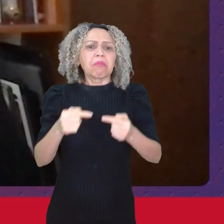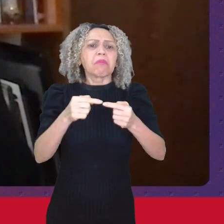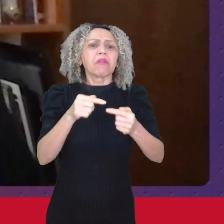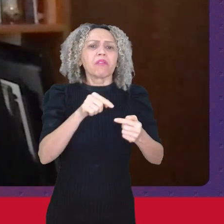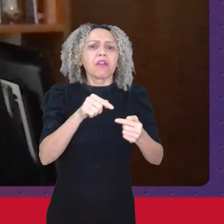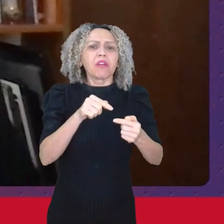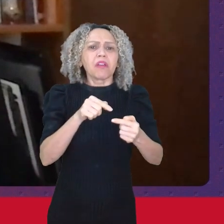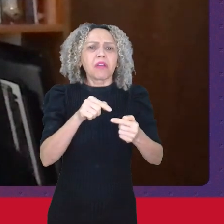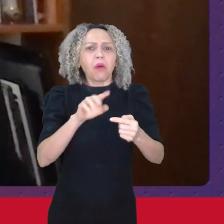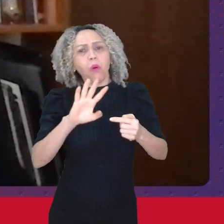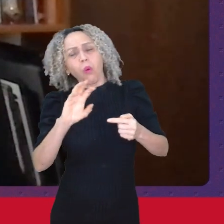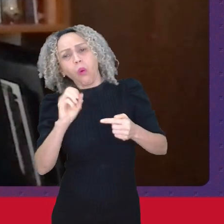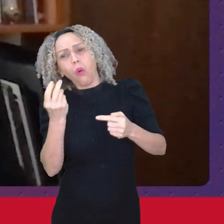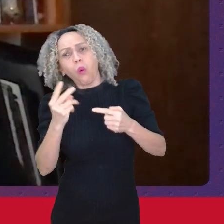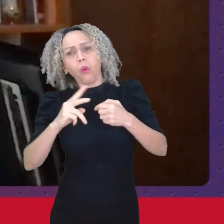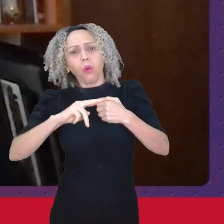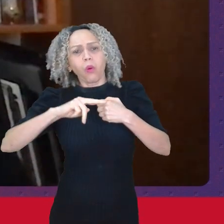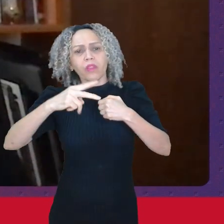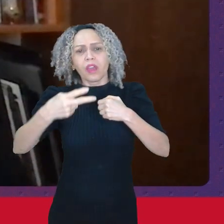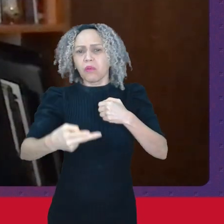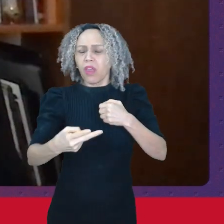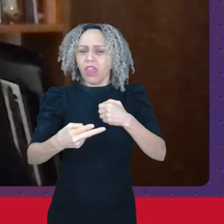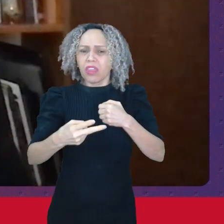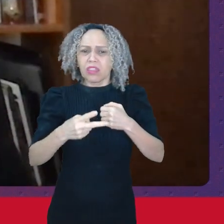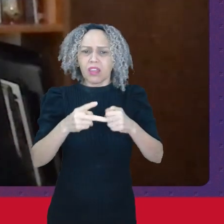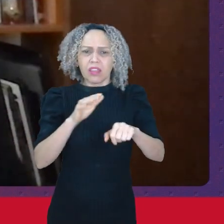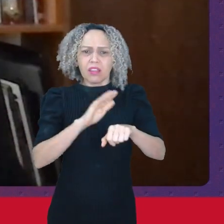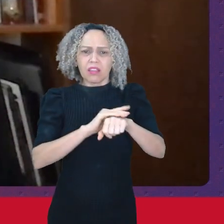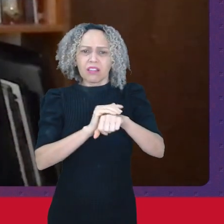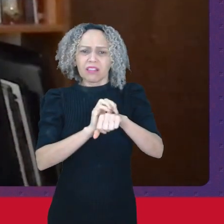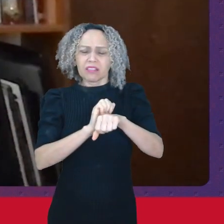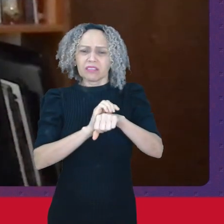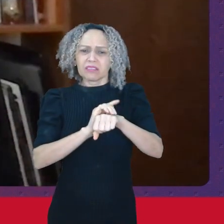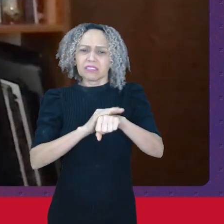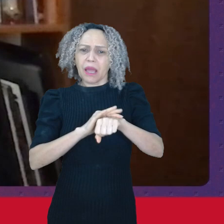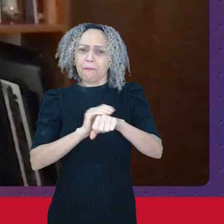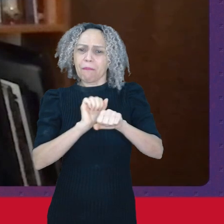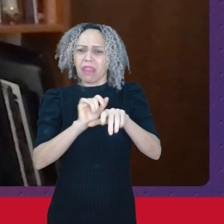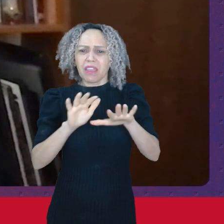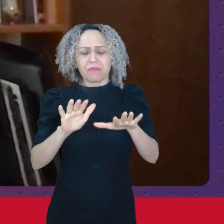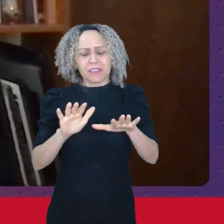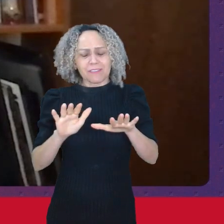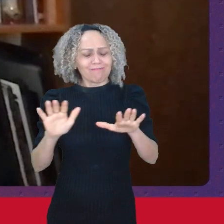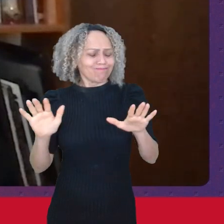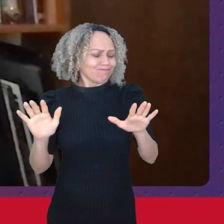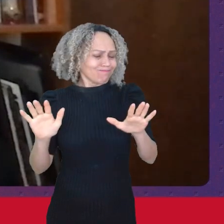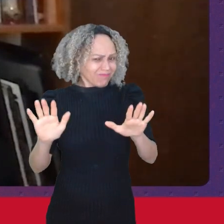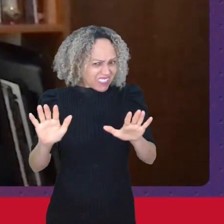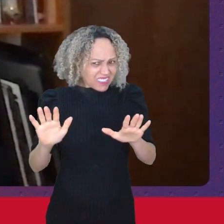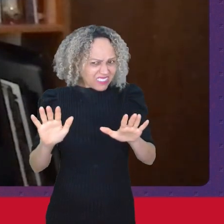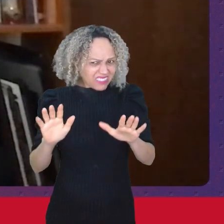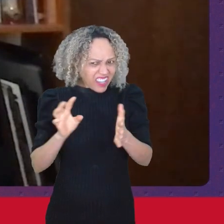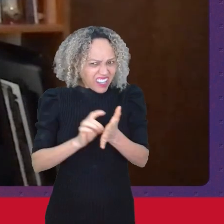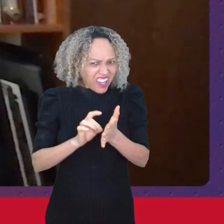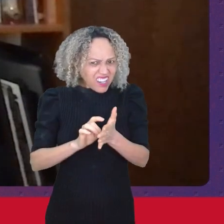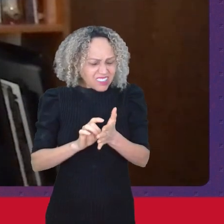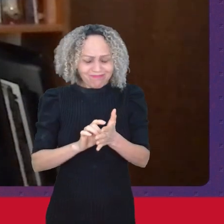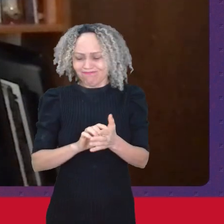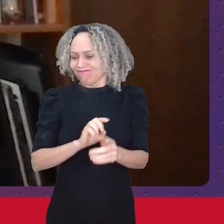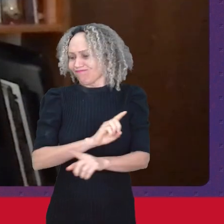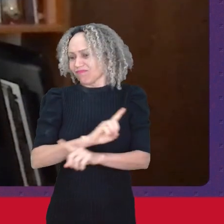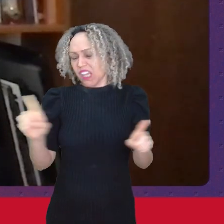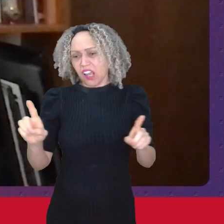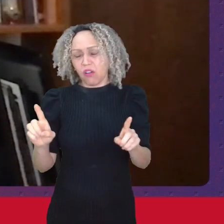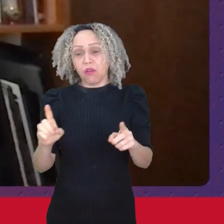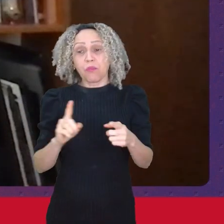é consequência da pandemia, e não é. A fome já tinha voltado ao Brasil. Em 2017,